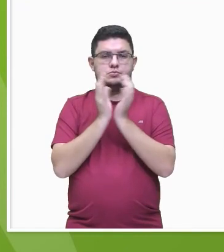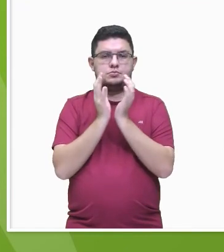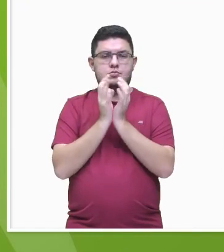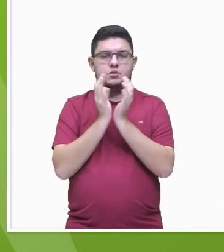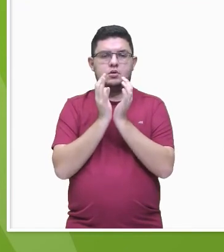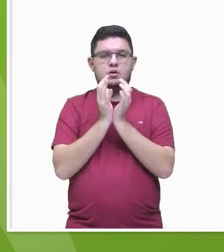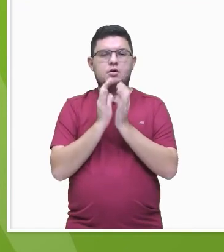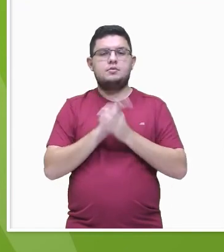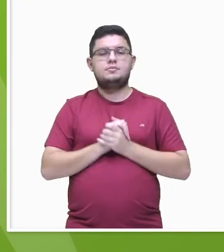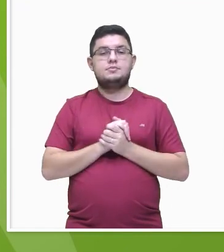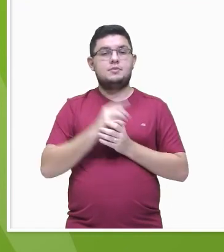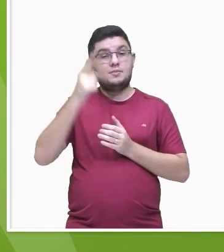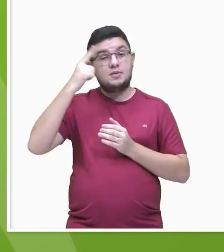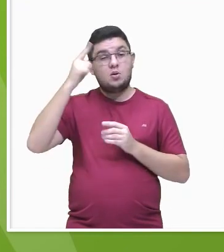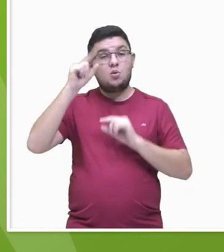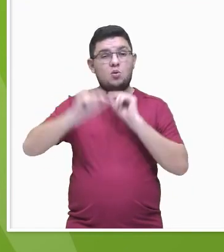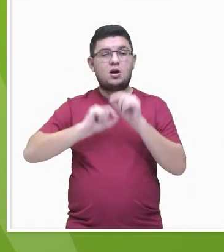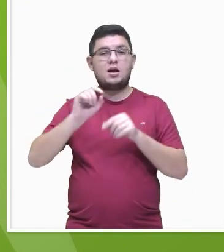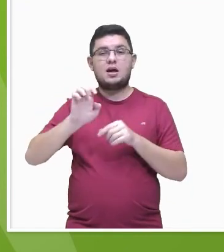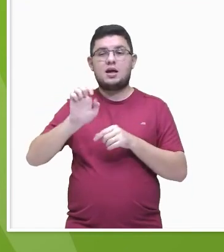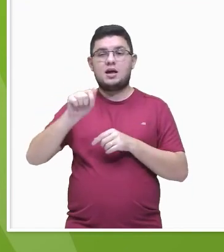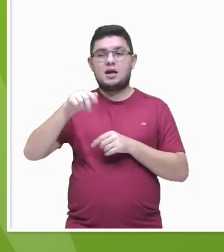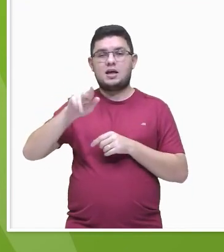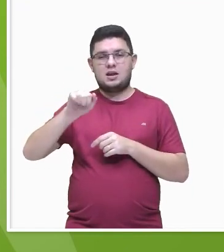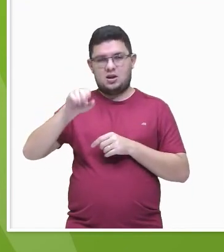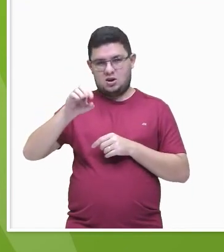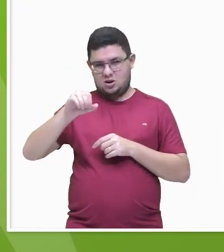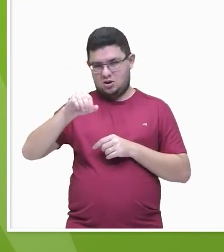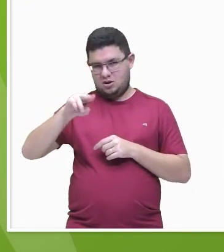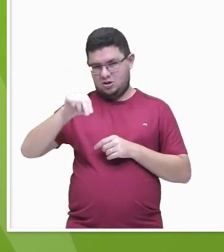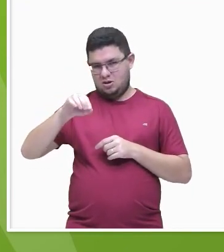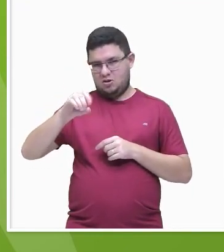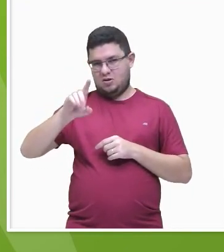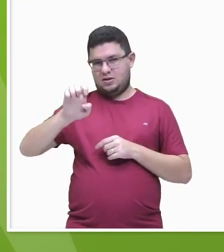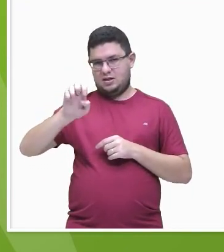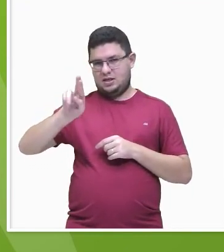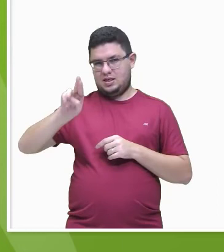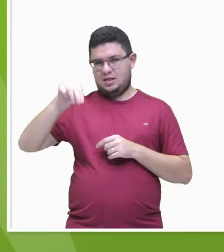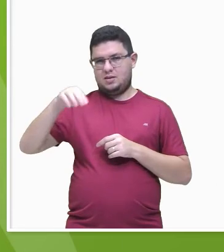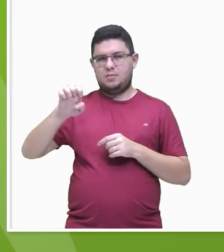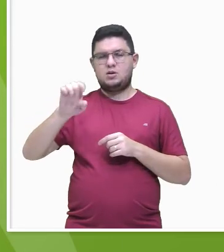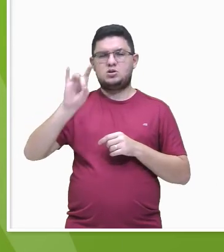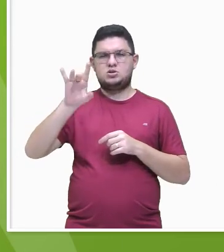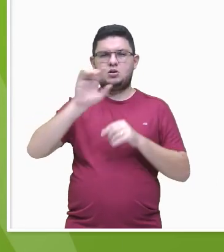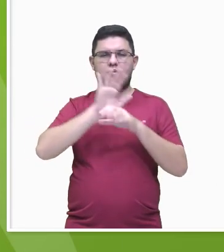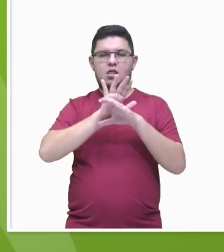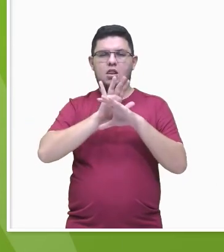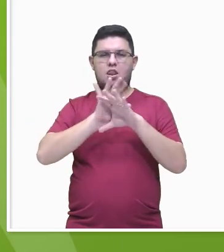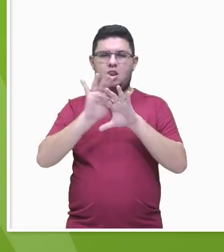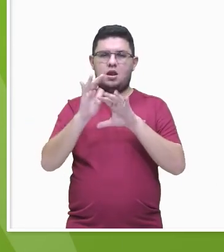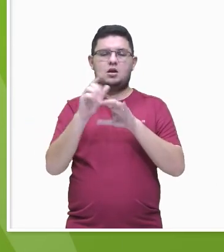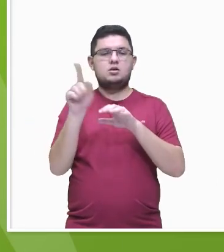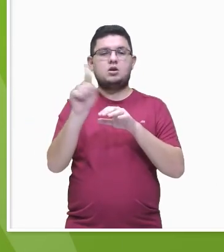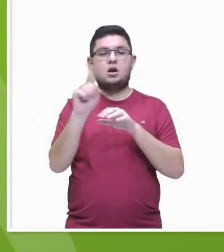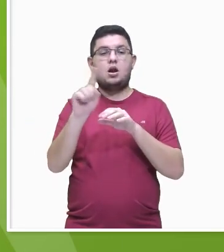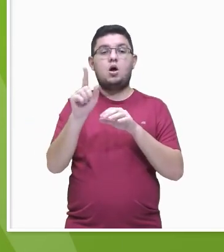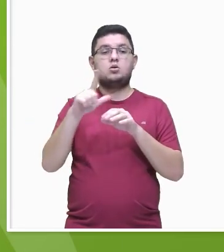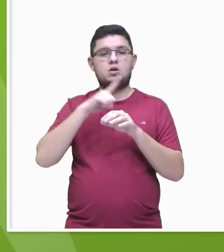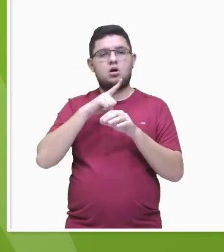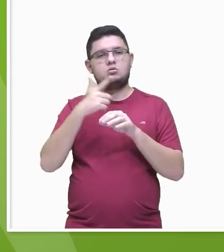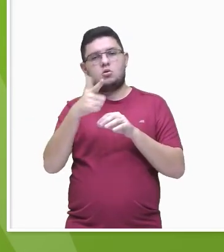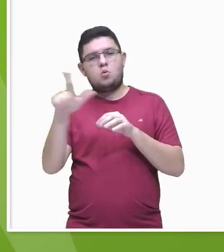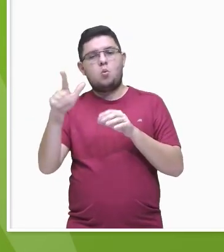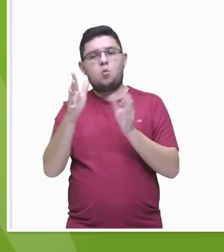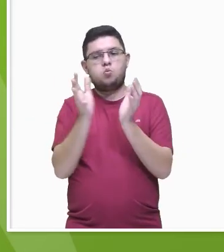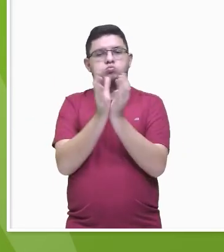quem pensava que equinodermos era só ouriço e estrela do mar, a gente vai conhecer agora os crinoides.